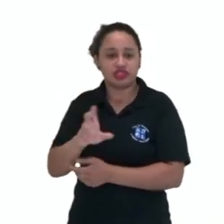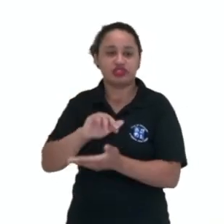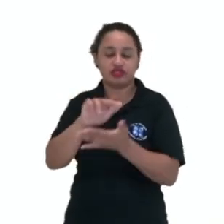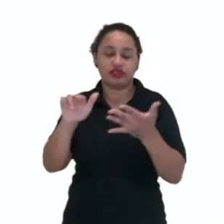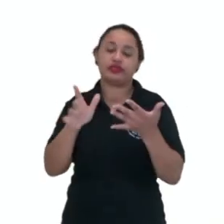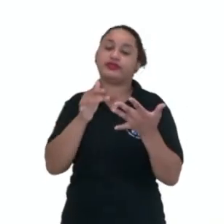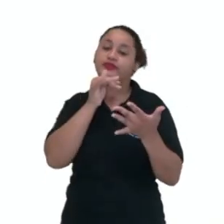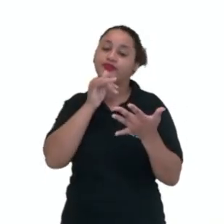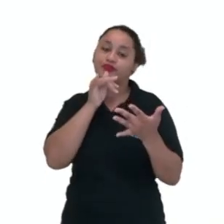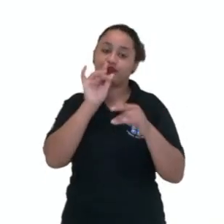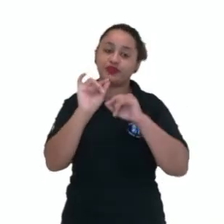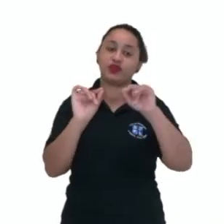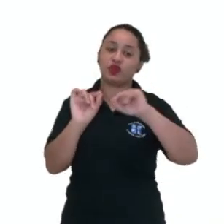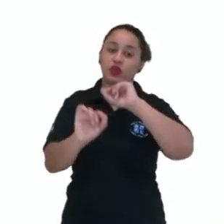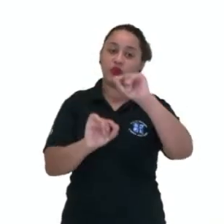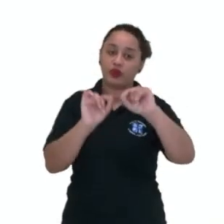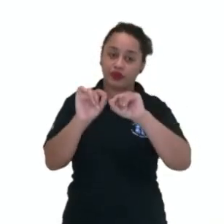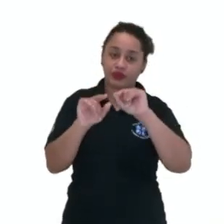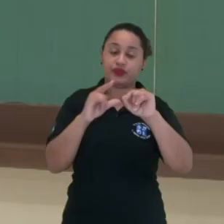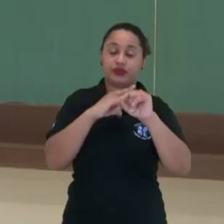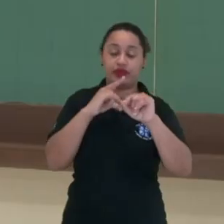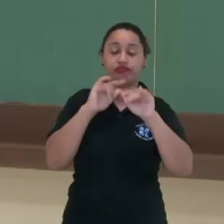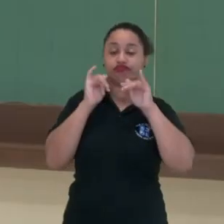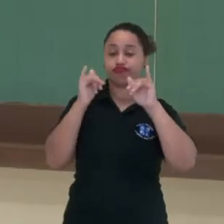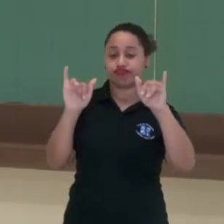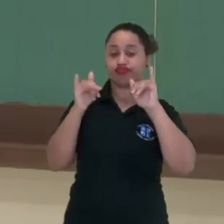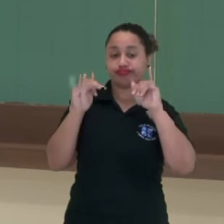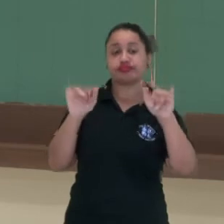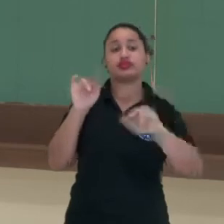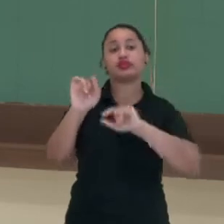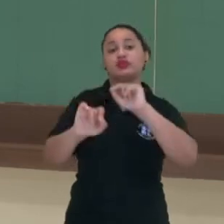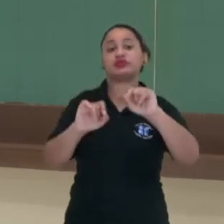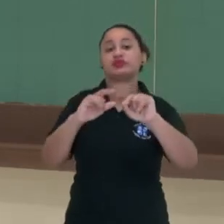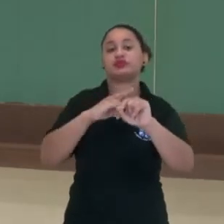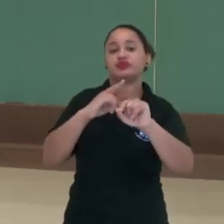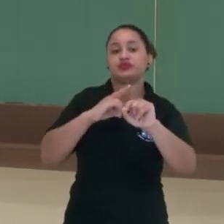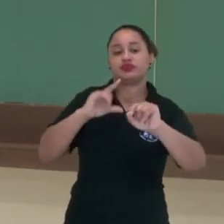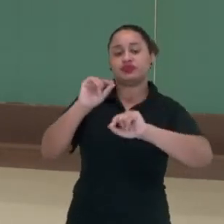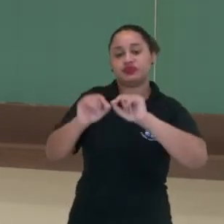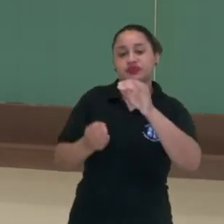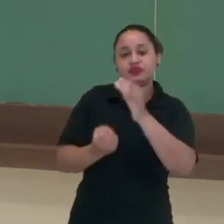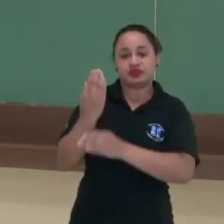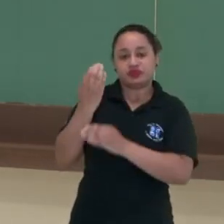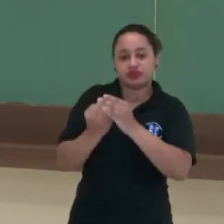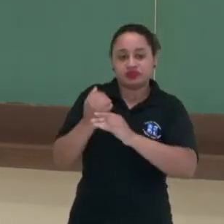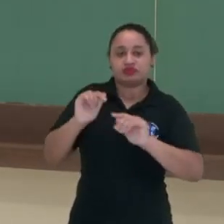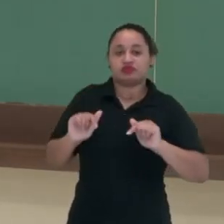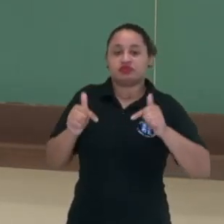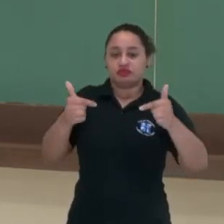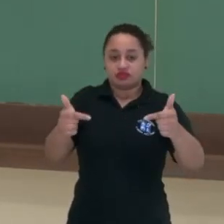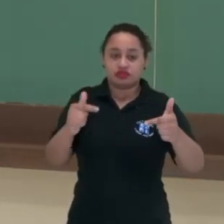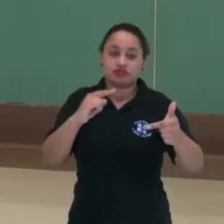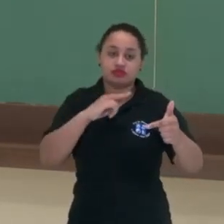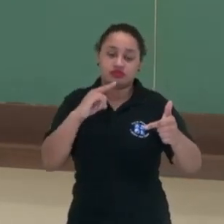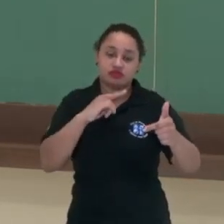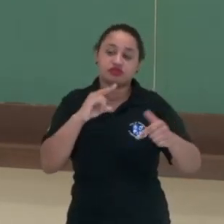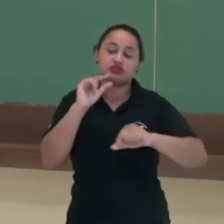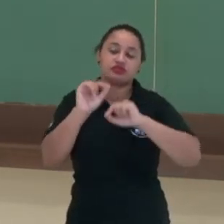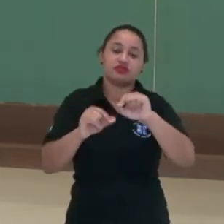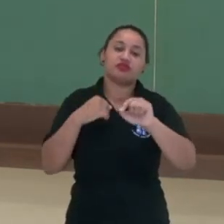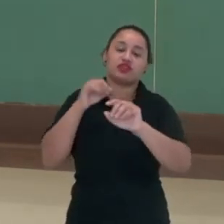você vai colocar essa energia, ele está produzindo uma reação aqui,